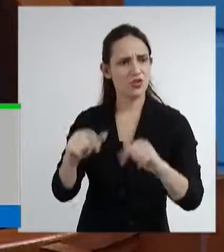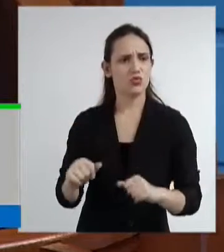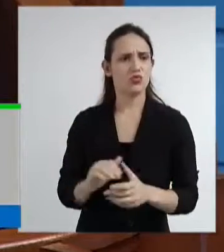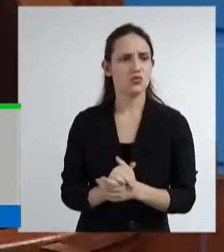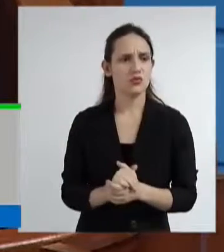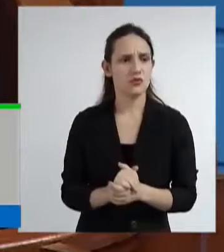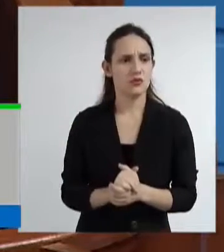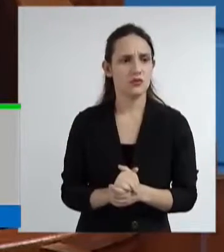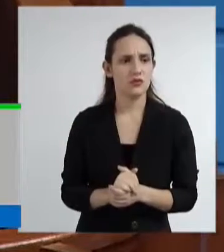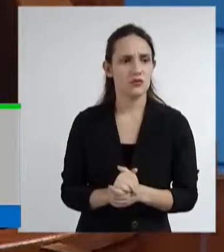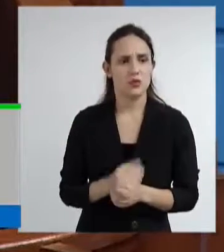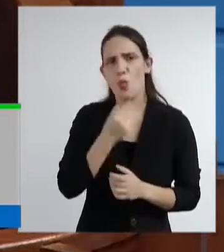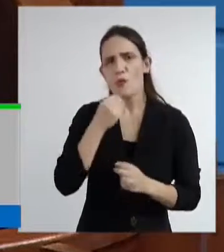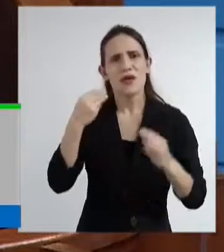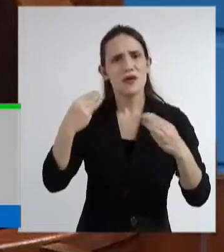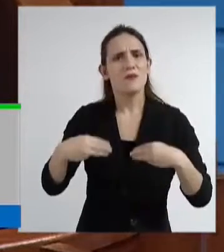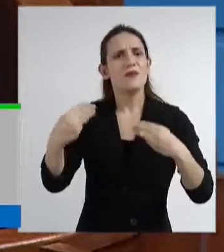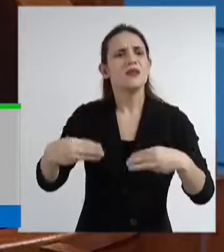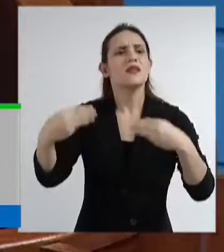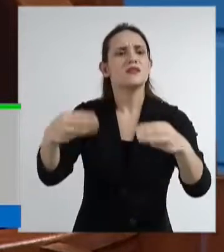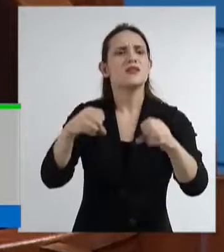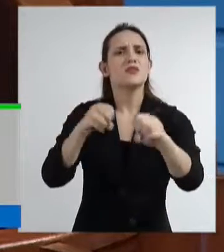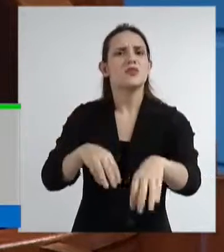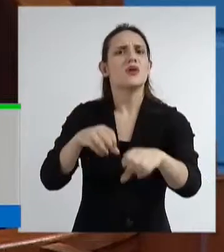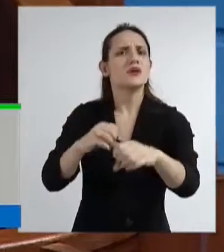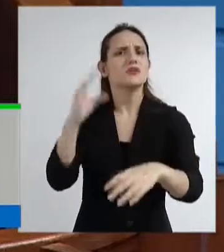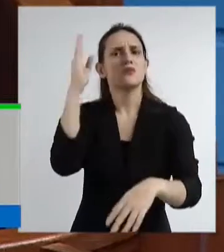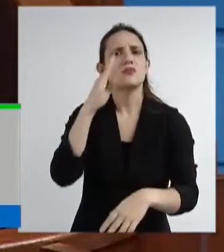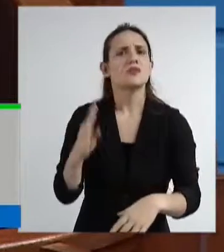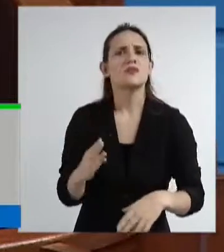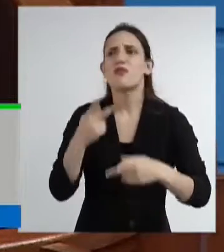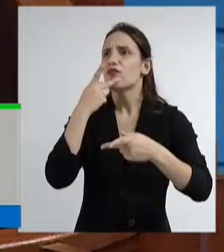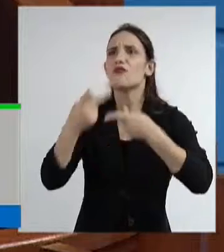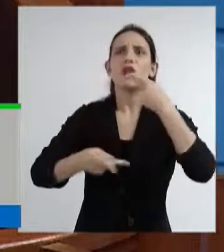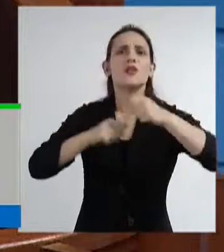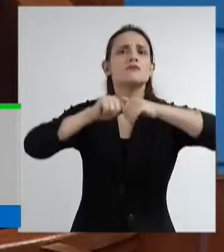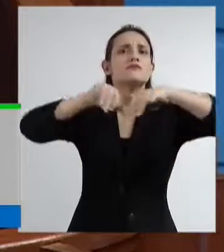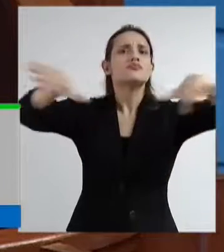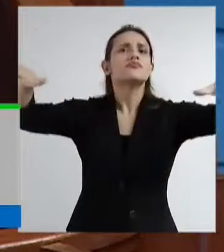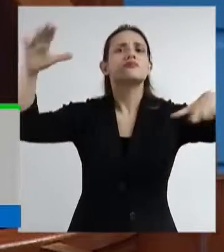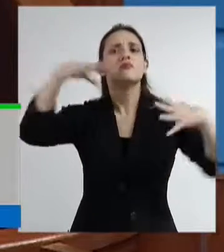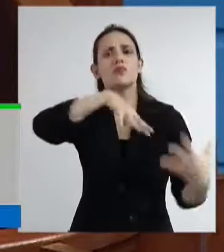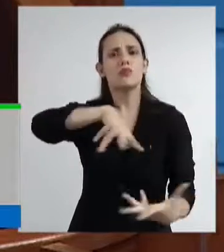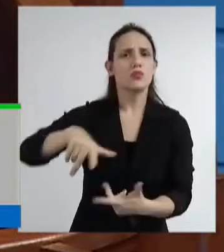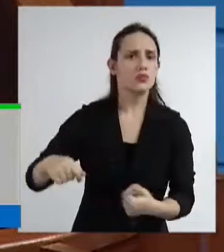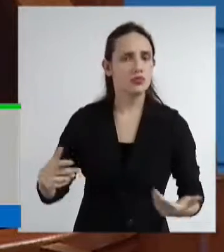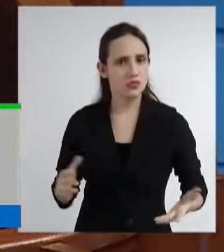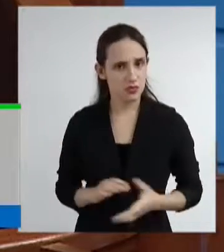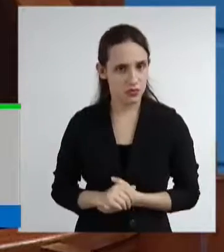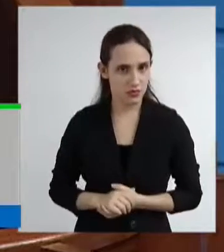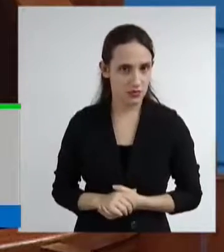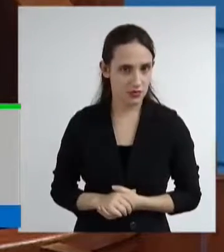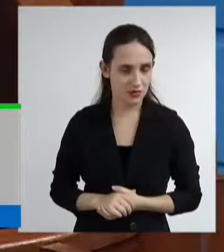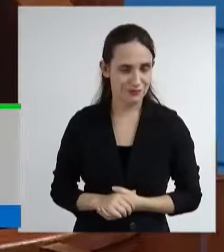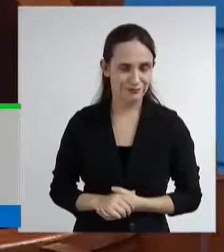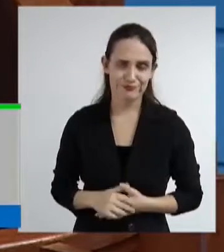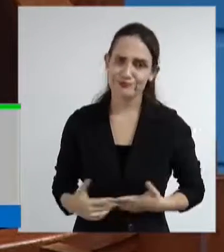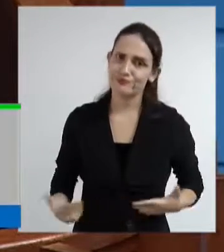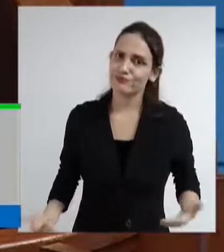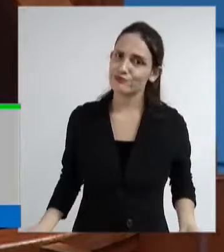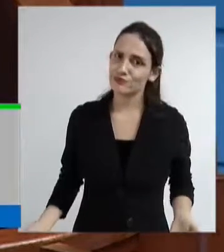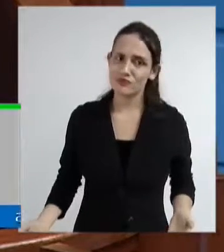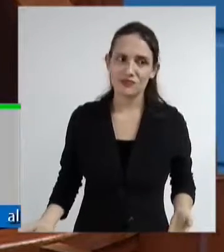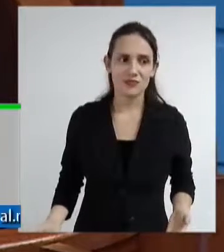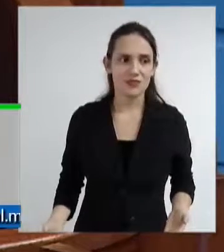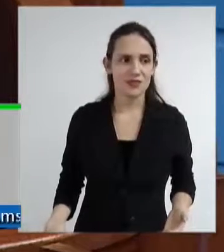isso foi o ministro da Educação do Brasil, disse isso para o mundo. Nós já somos obrigados a